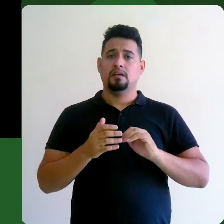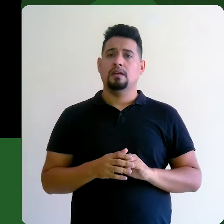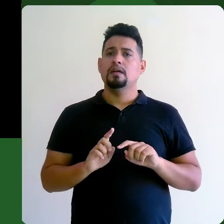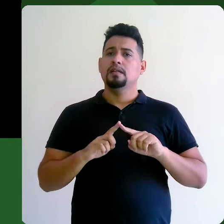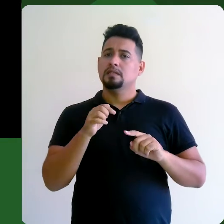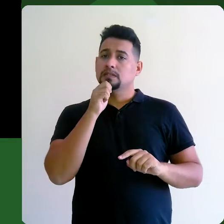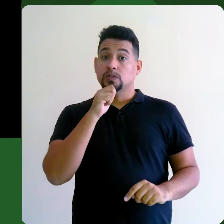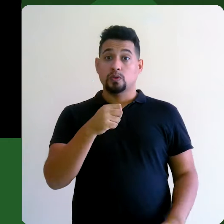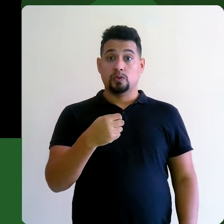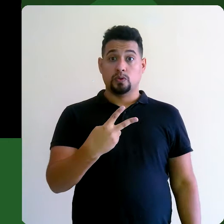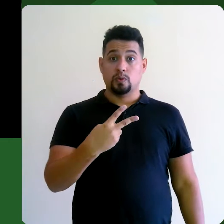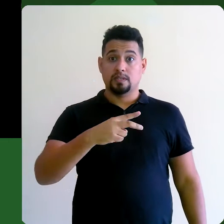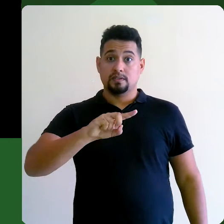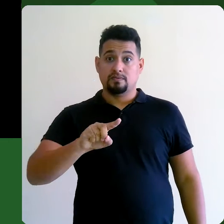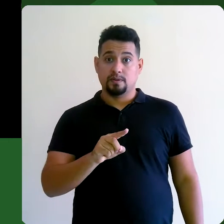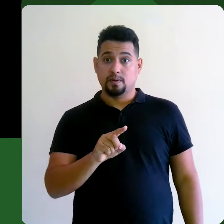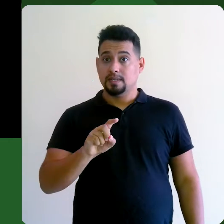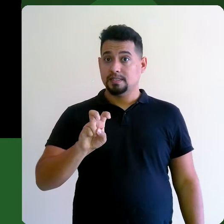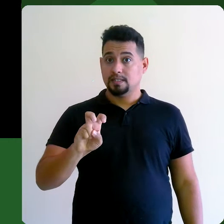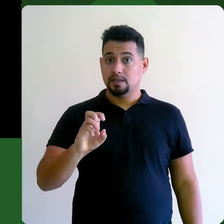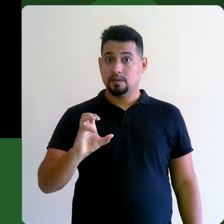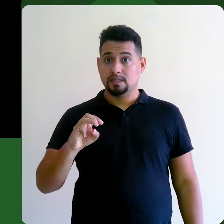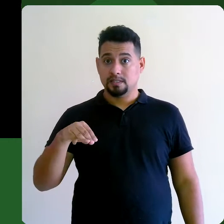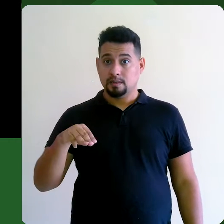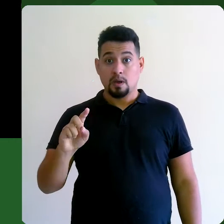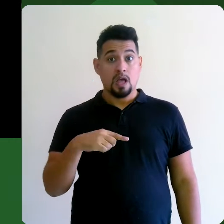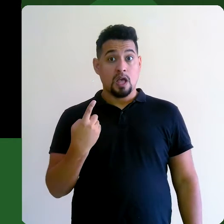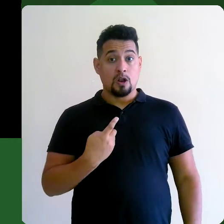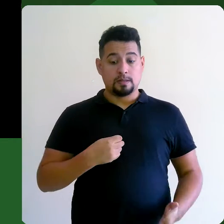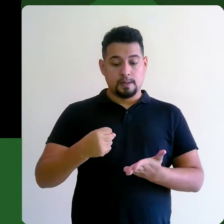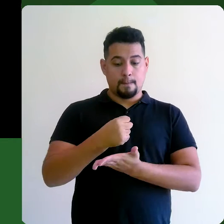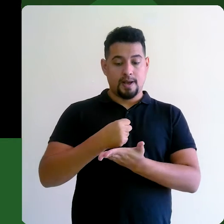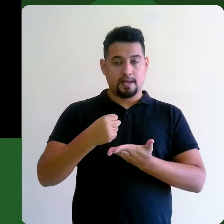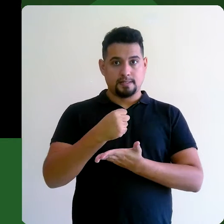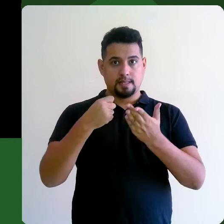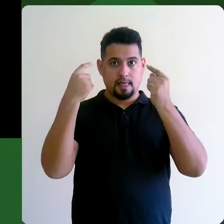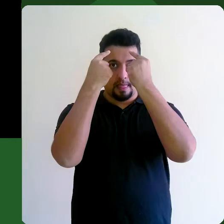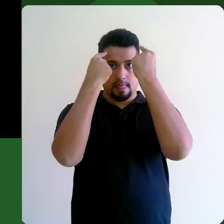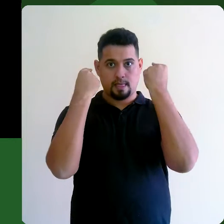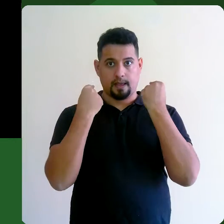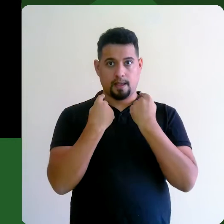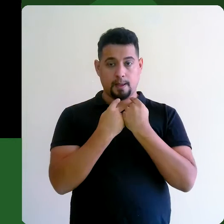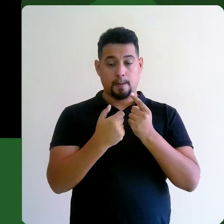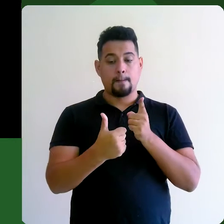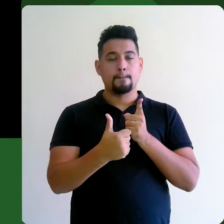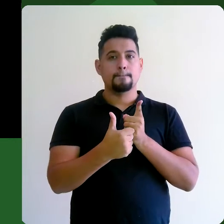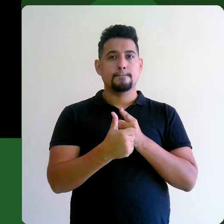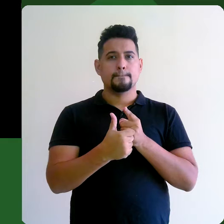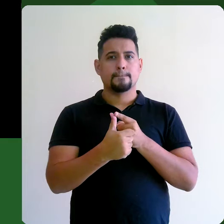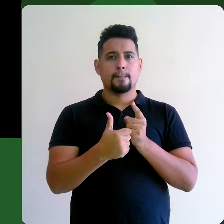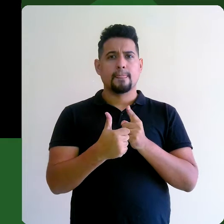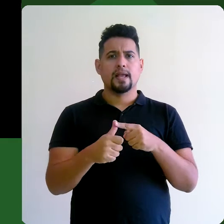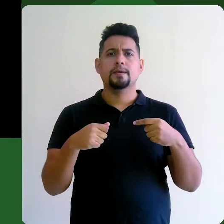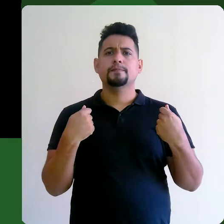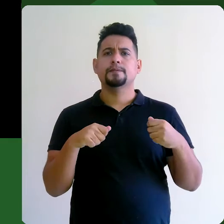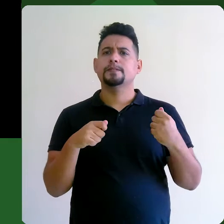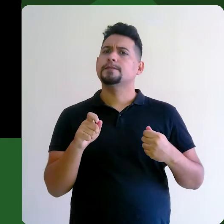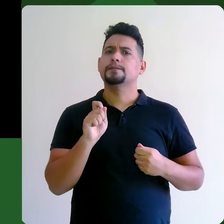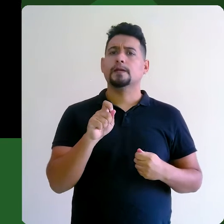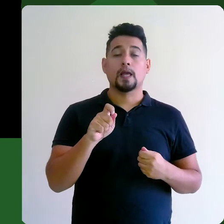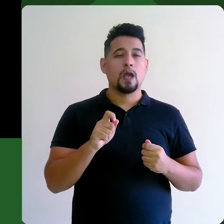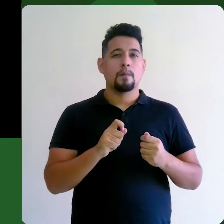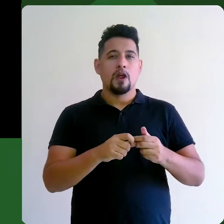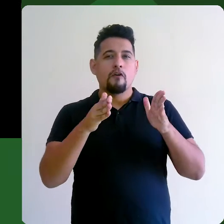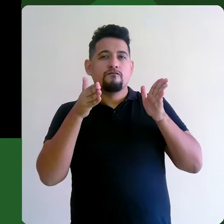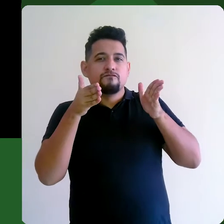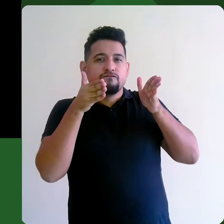de cima. Então, 2,5 centímetros vai ser a nossa medida base da cabeça. Então, a primeira coisa que eu preciso saber